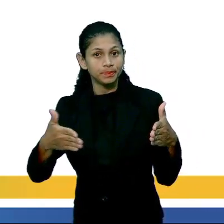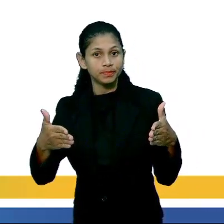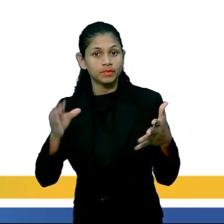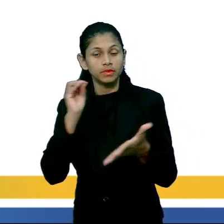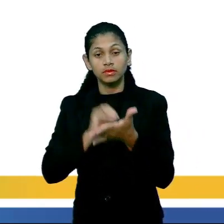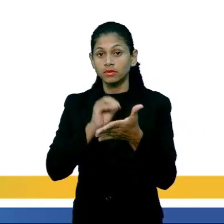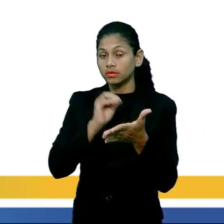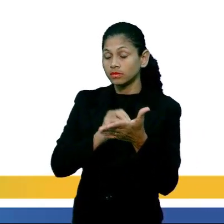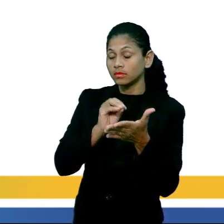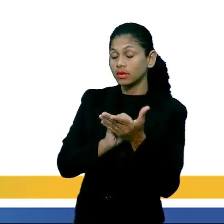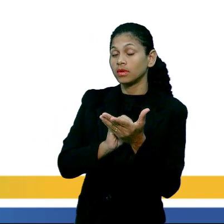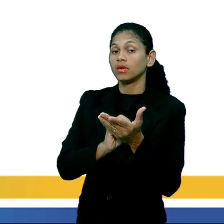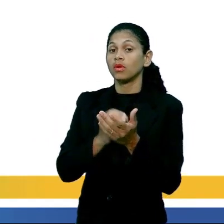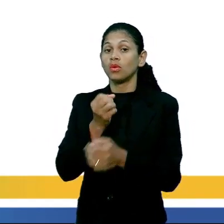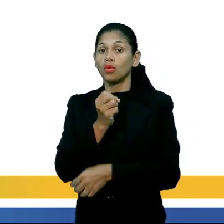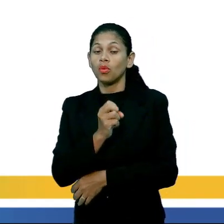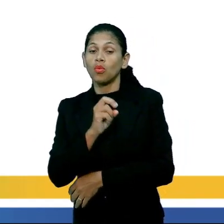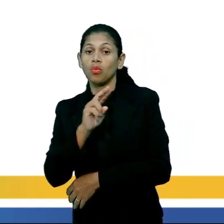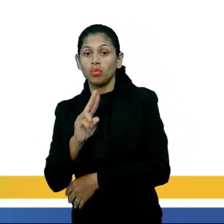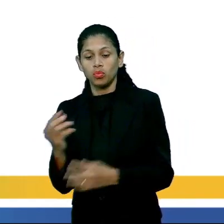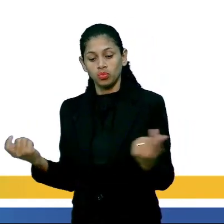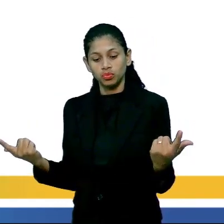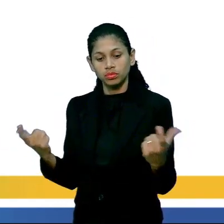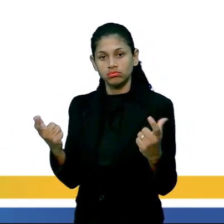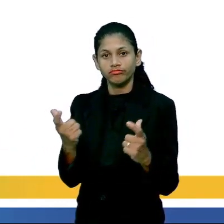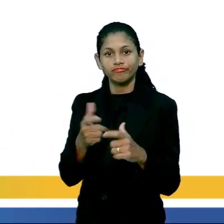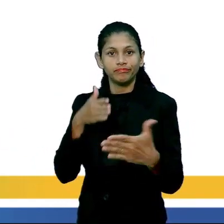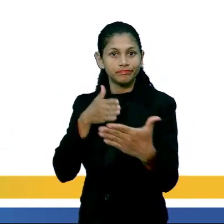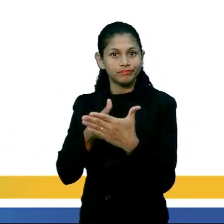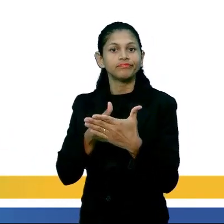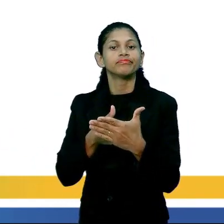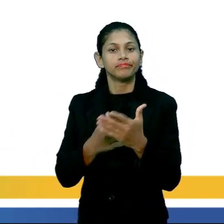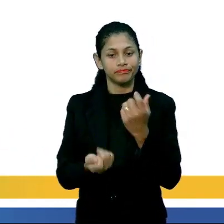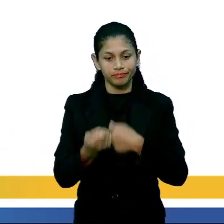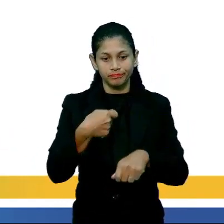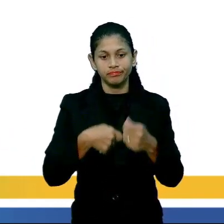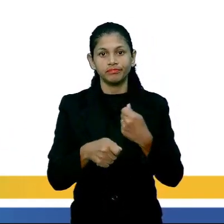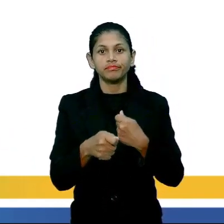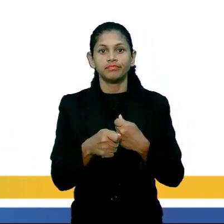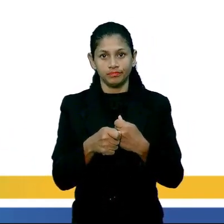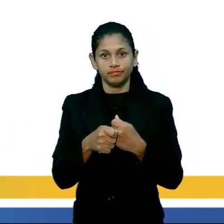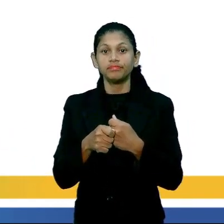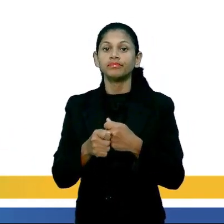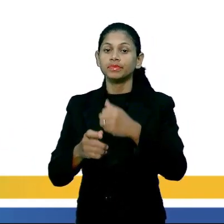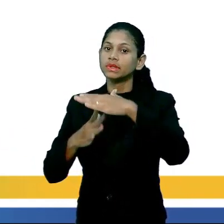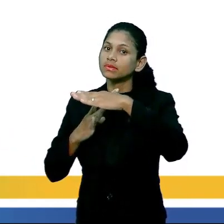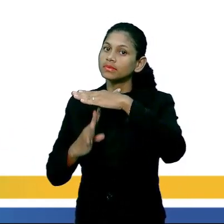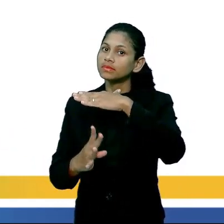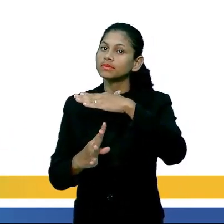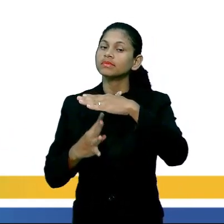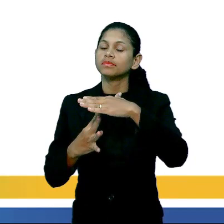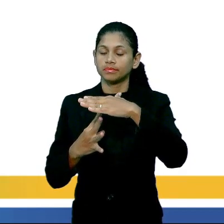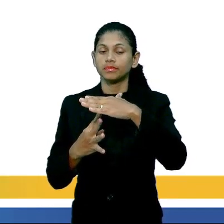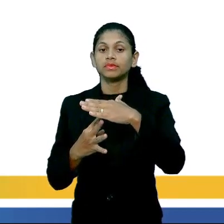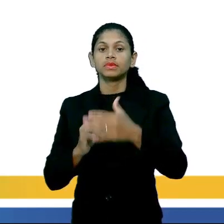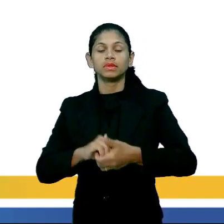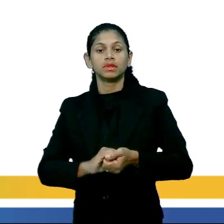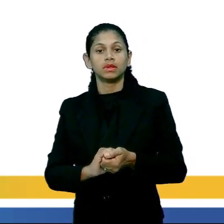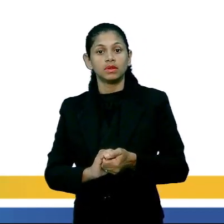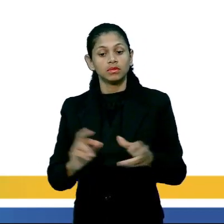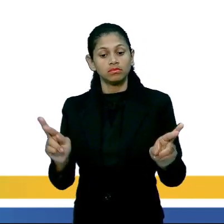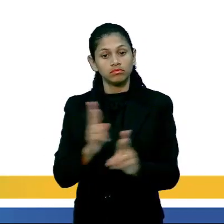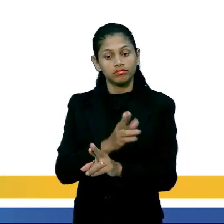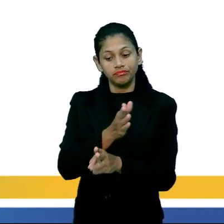ausência ou diminuição de barreiras econômicas e migratórias entre os países. Está caracterizada